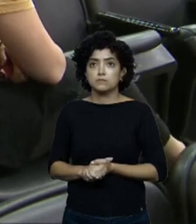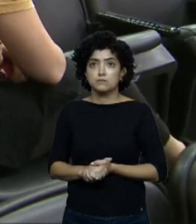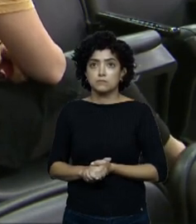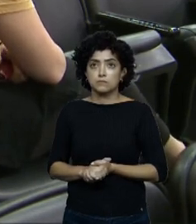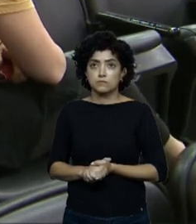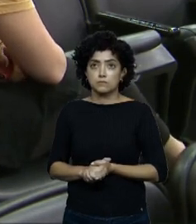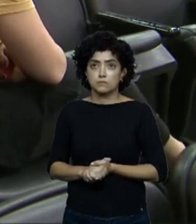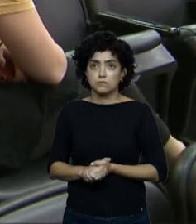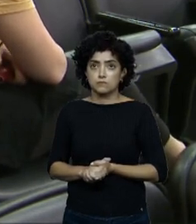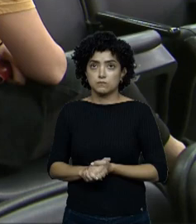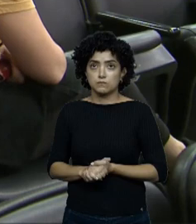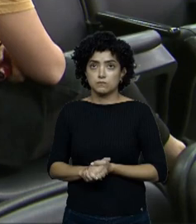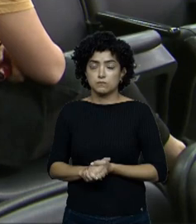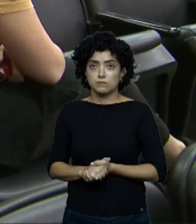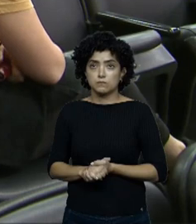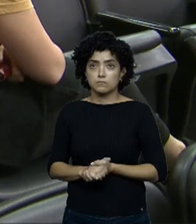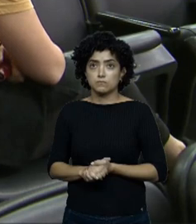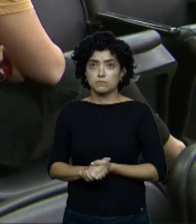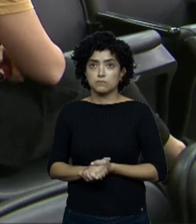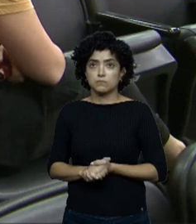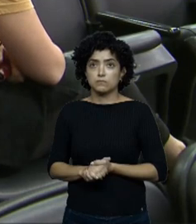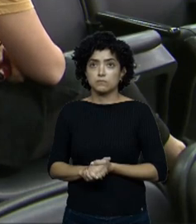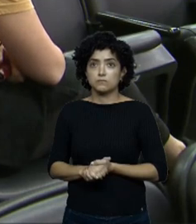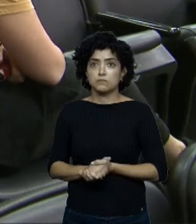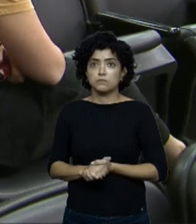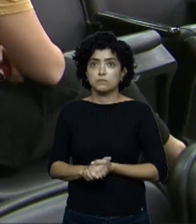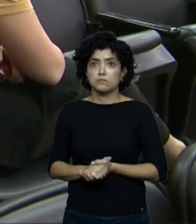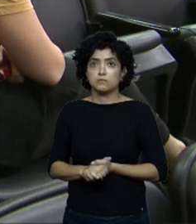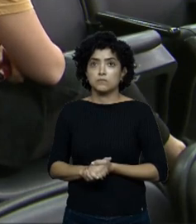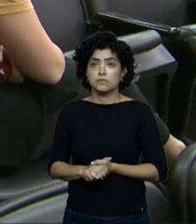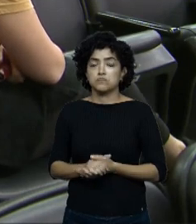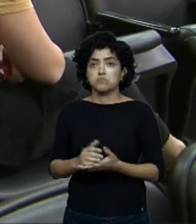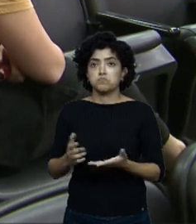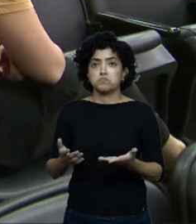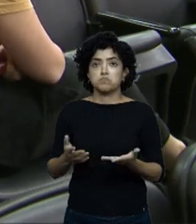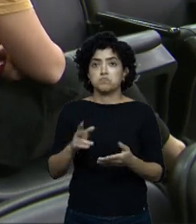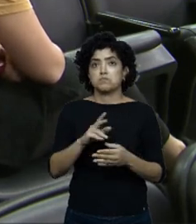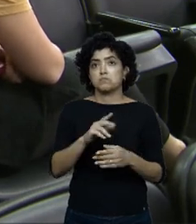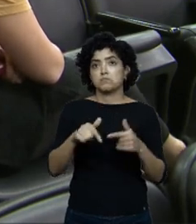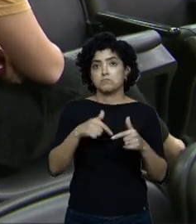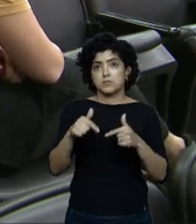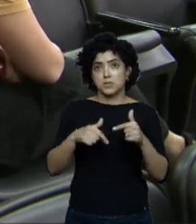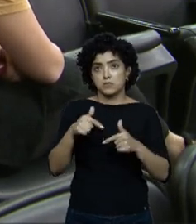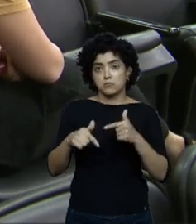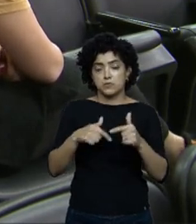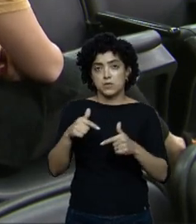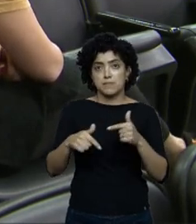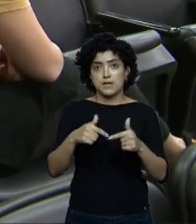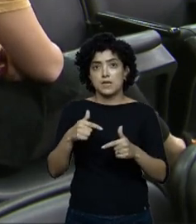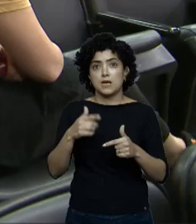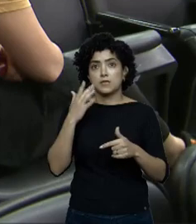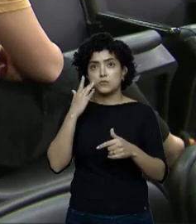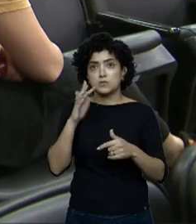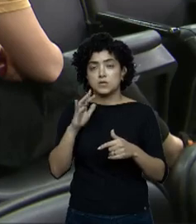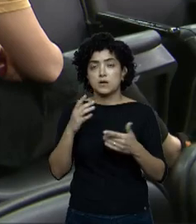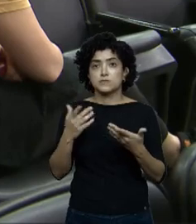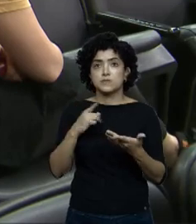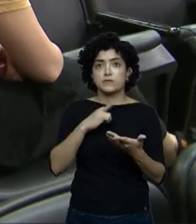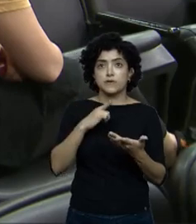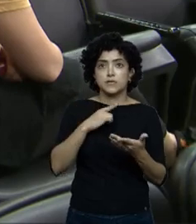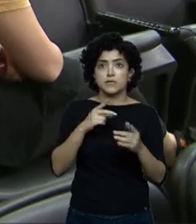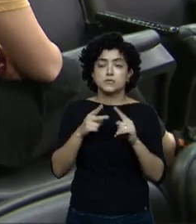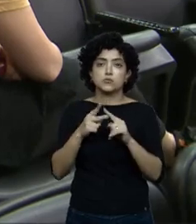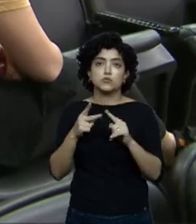é sem saber né se a gente vai trabalhar ou não aonde vai trabalhar segunda Hotel são duas perguntas sim